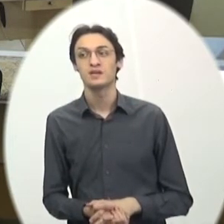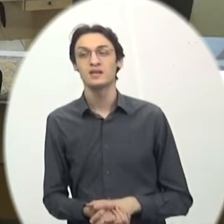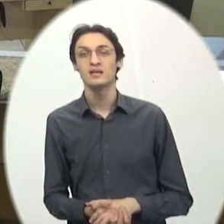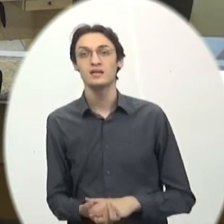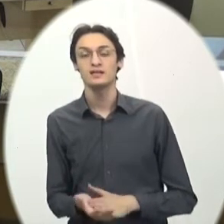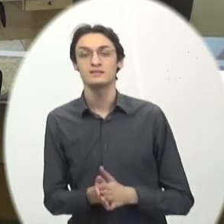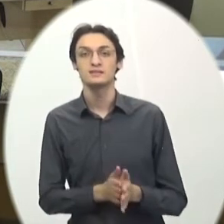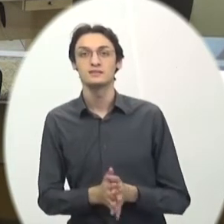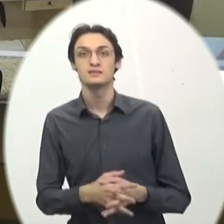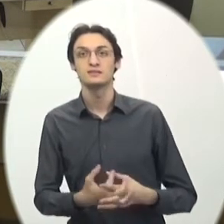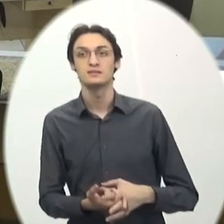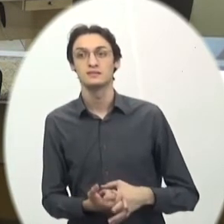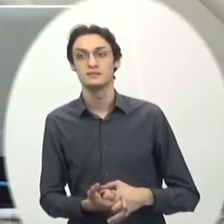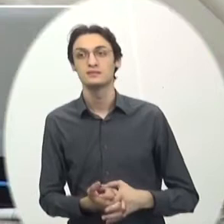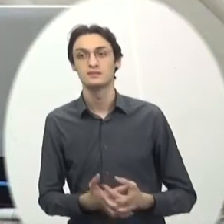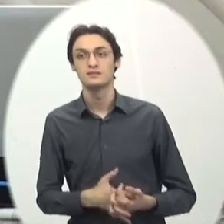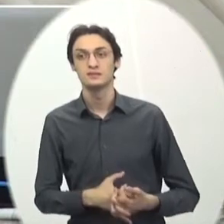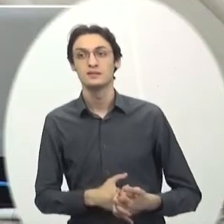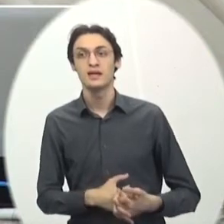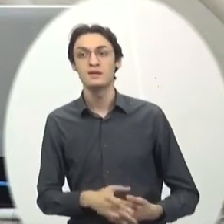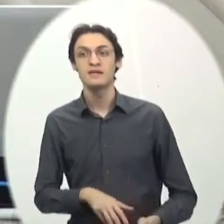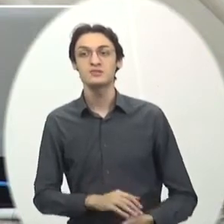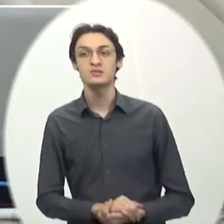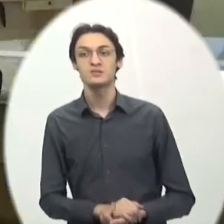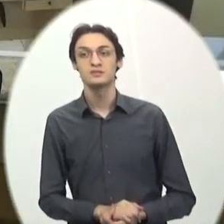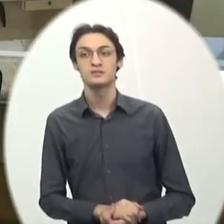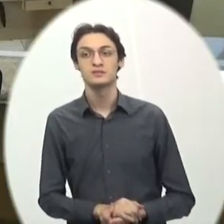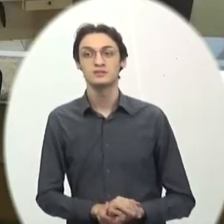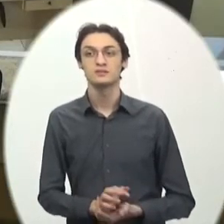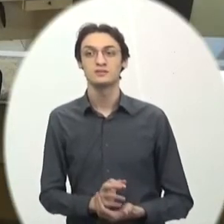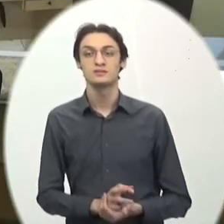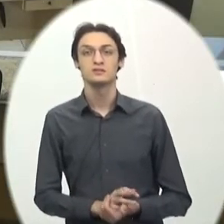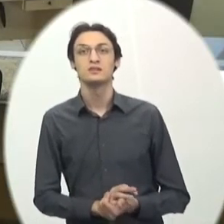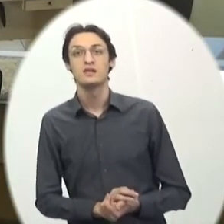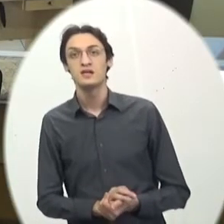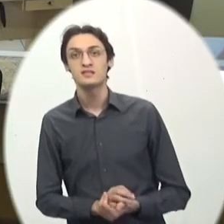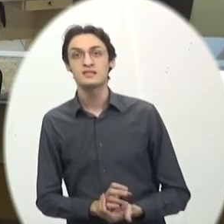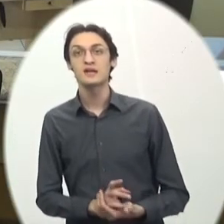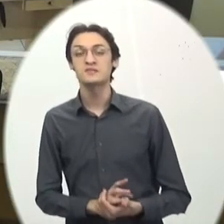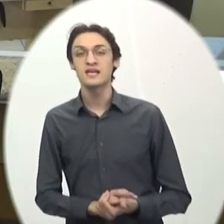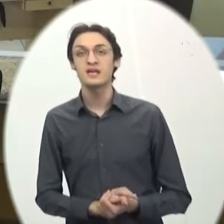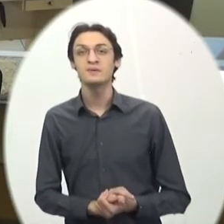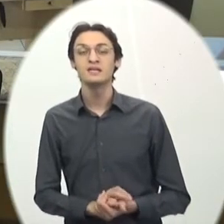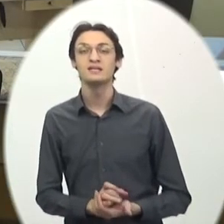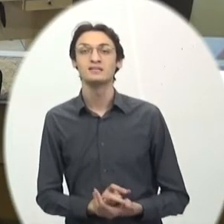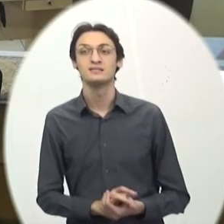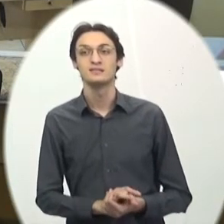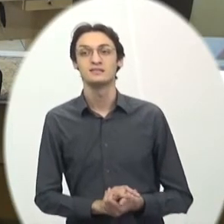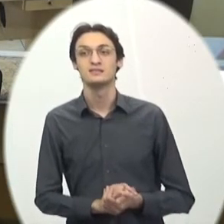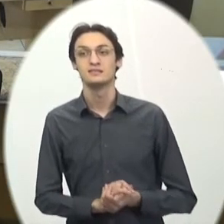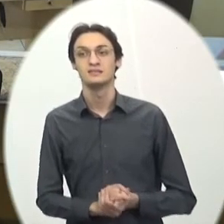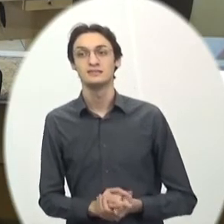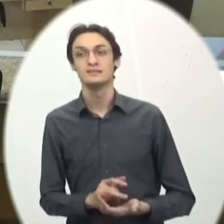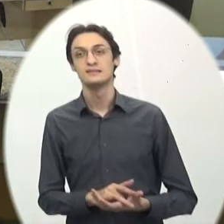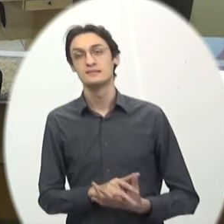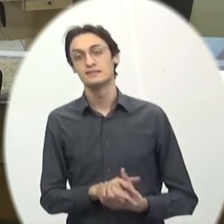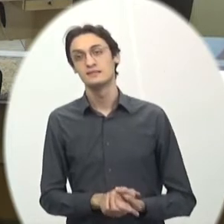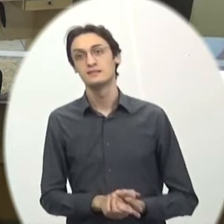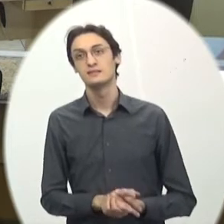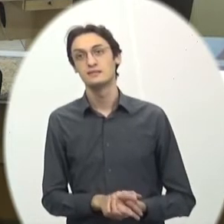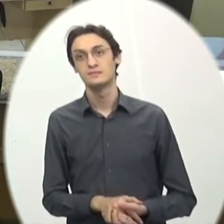Mais alguém? É só para deixar bem claro, senhor presidente, que o contato